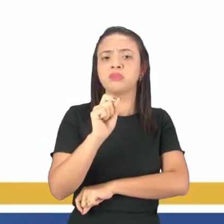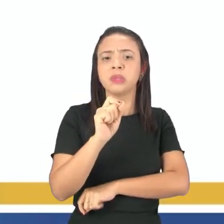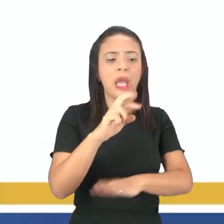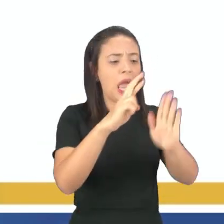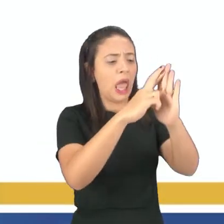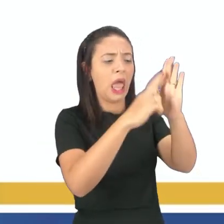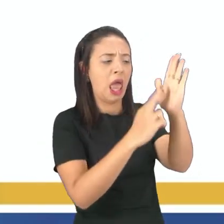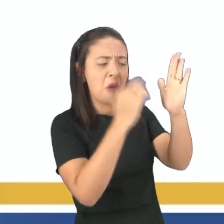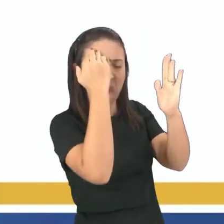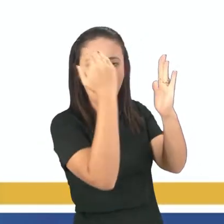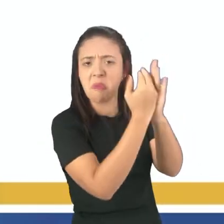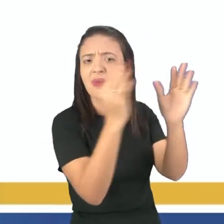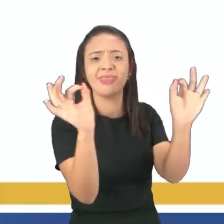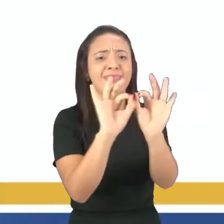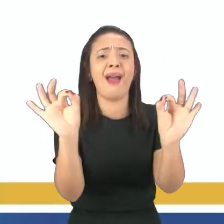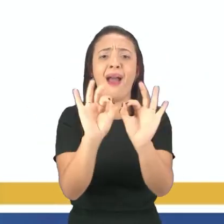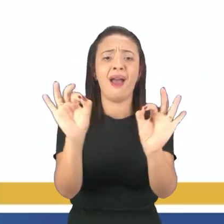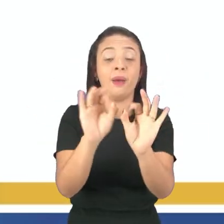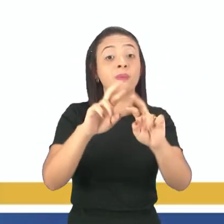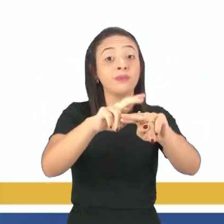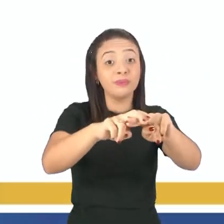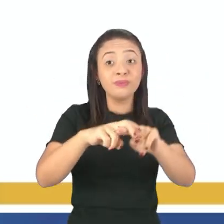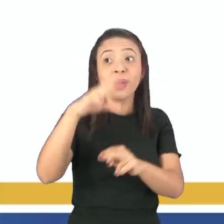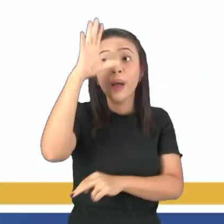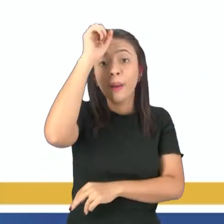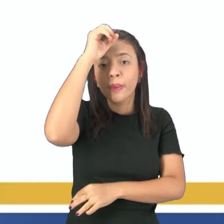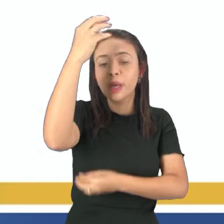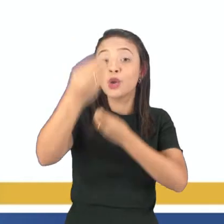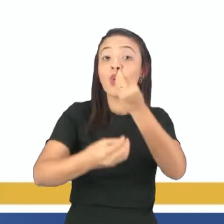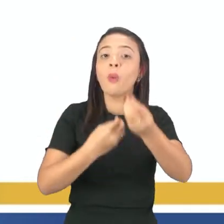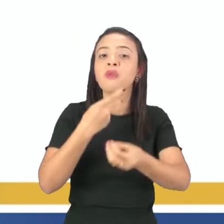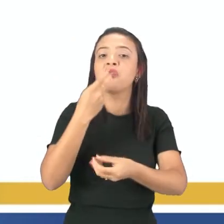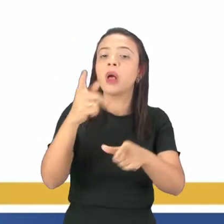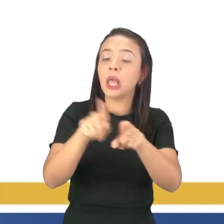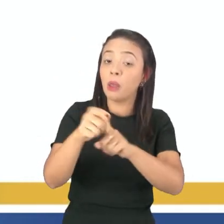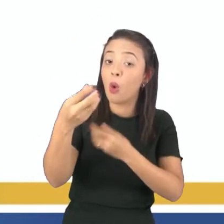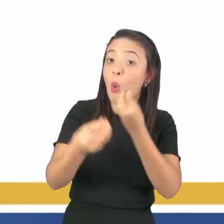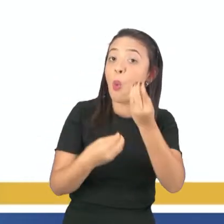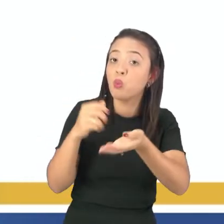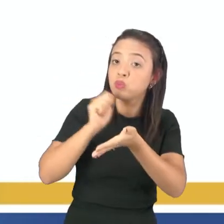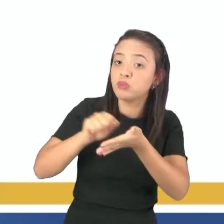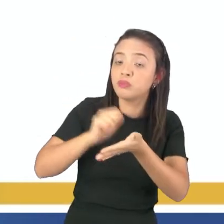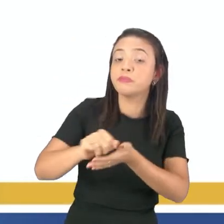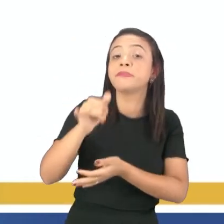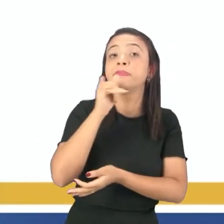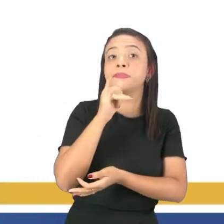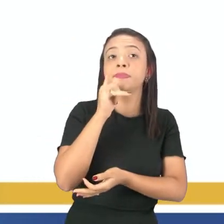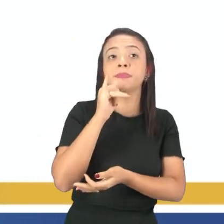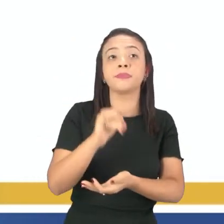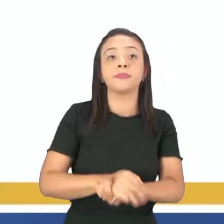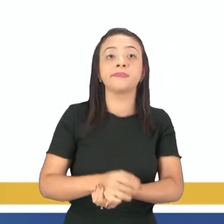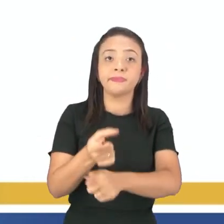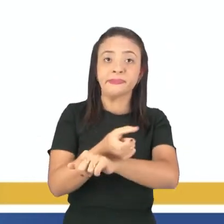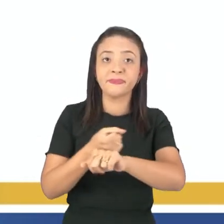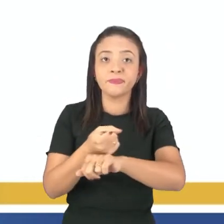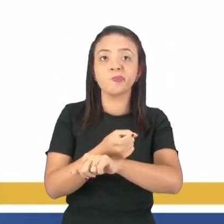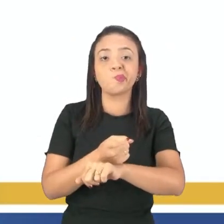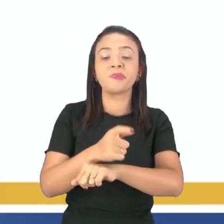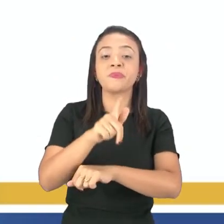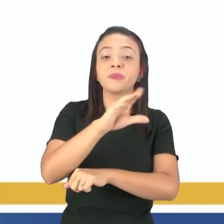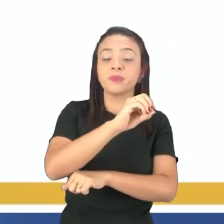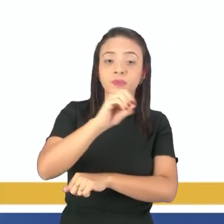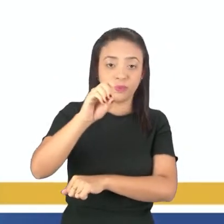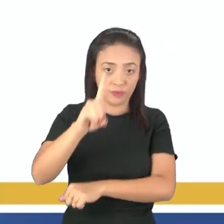seguem regras, então vocês precisam aprender como que se fala, como que se escreve. Temos alguns exemplos aí. O adjetivo good,